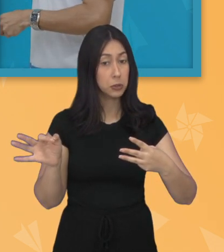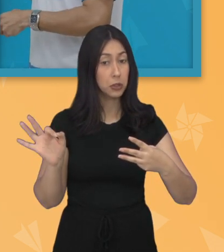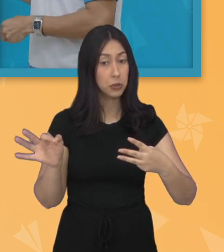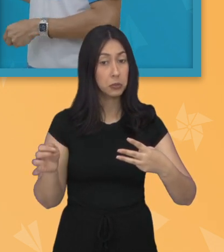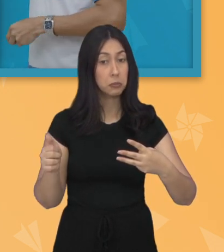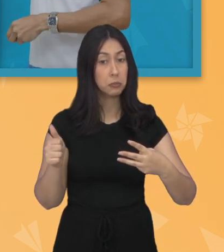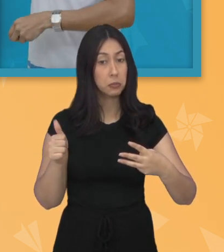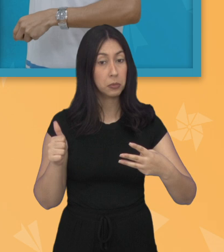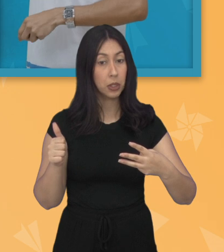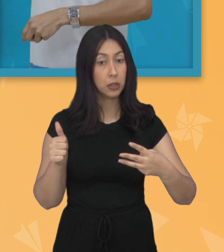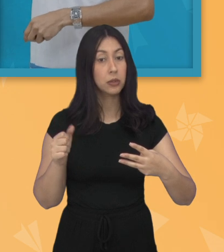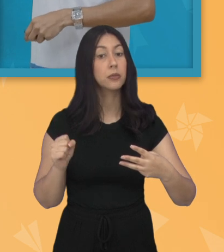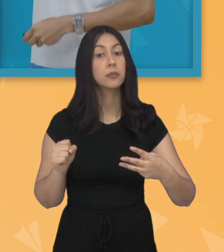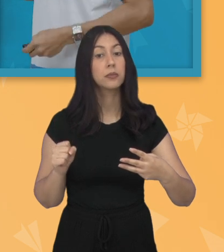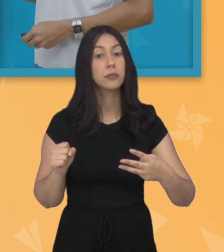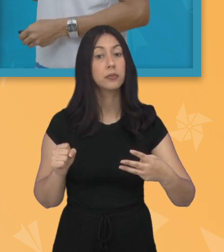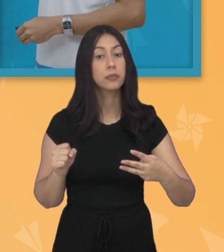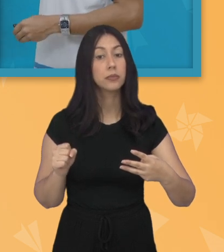Correto?